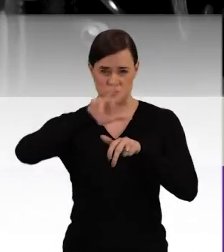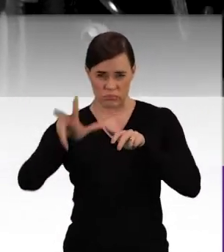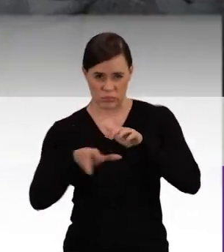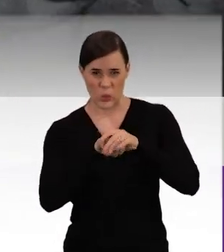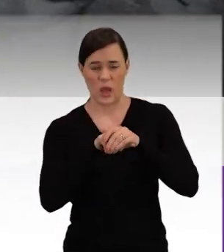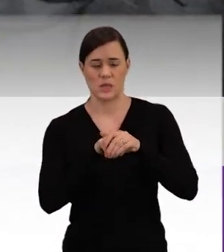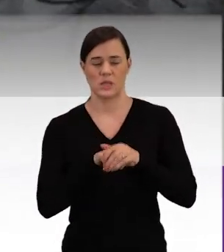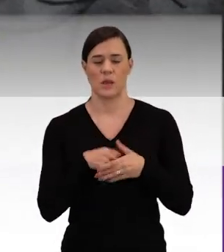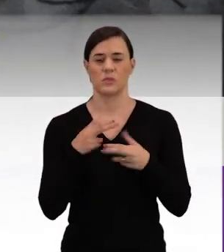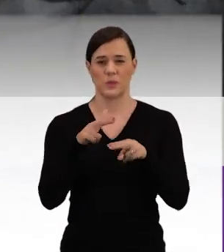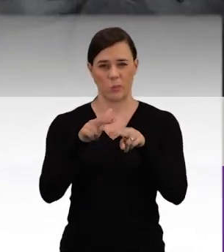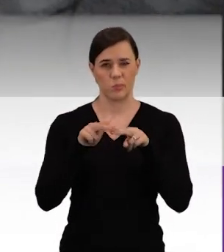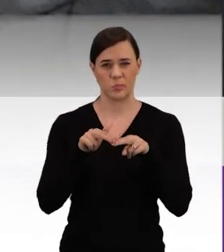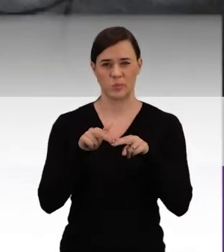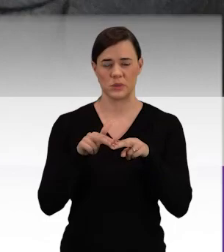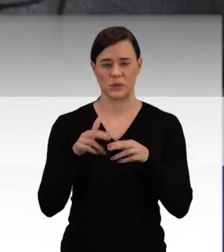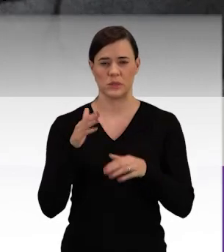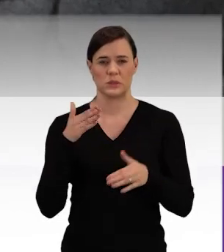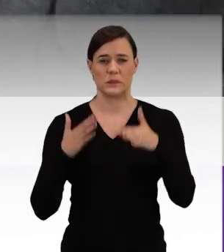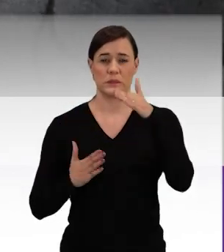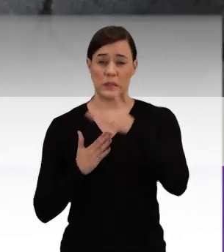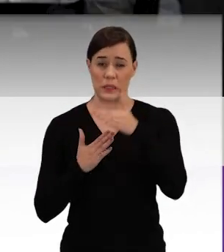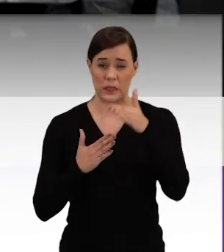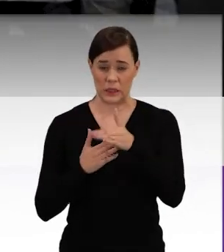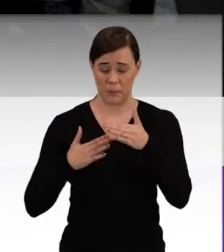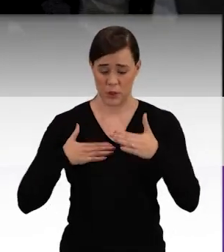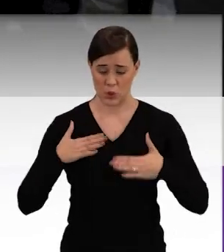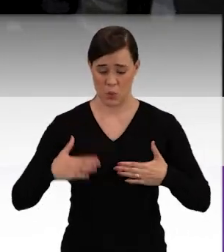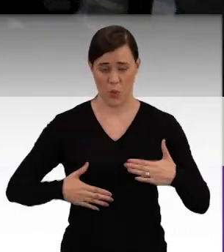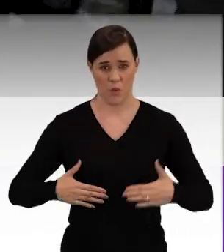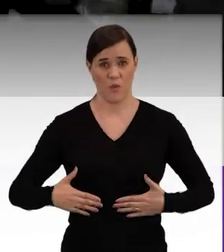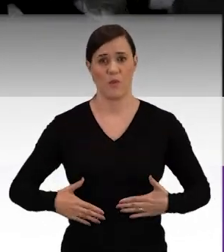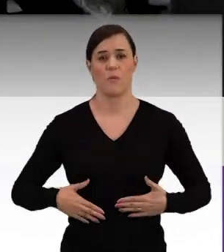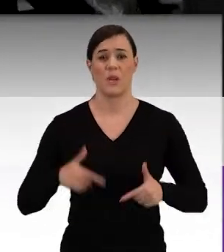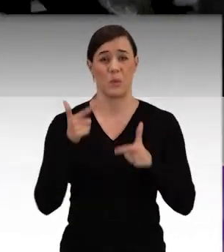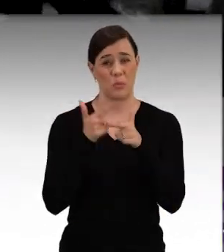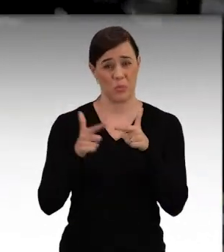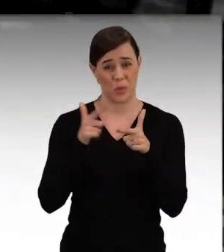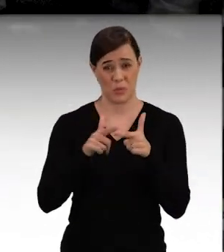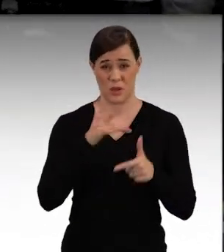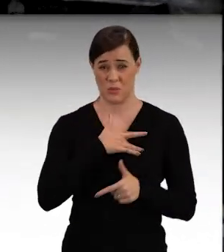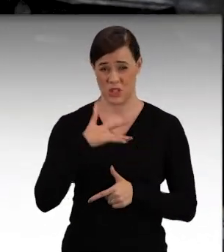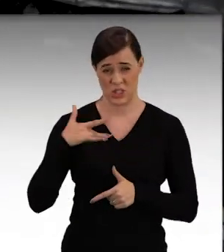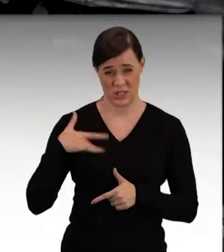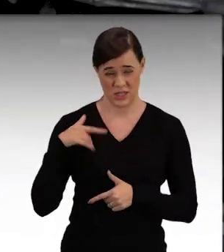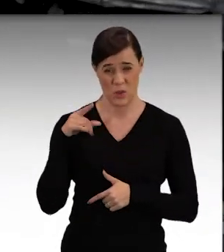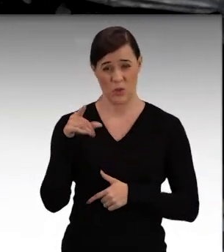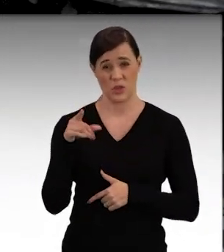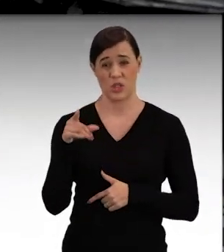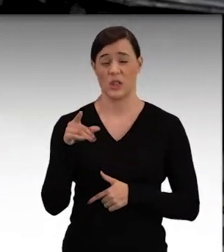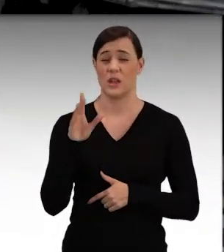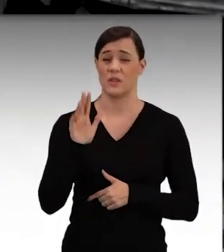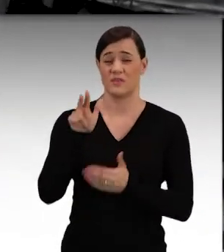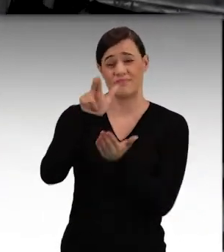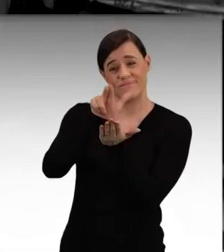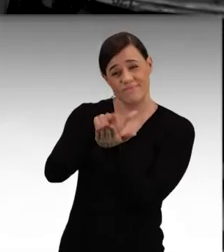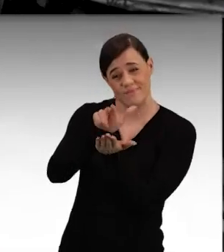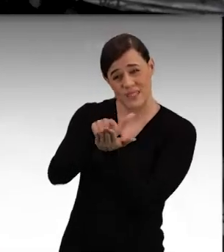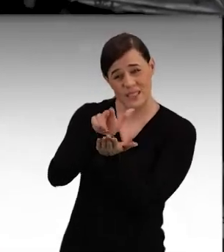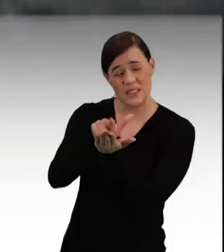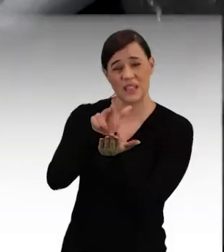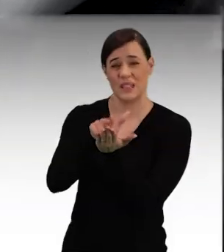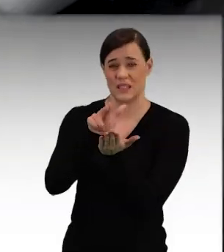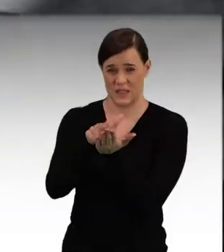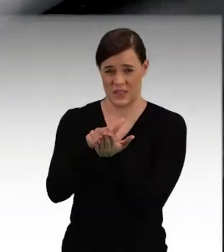assalto. Isso limitou os movimentos de Paulo. Com problemas de saúde, o ex-caminhoneiro fica boa parte do tempo